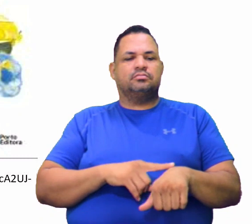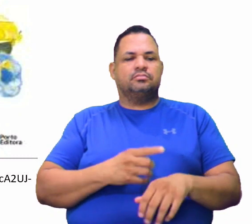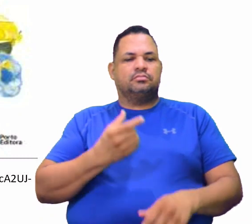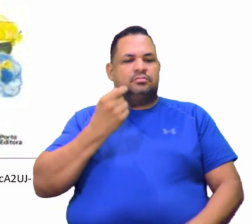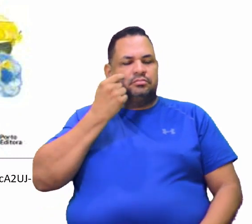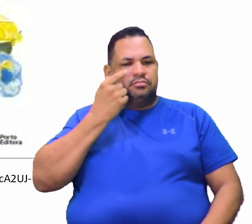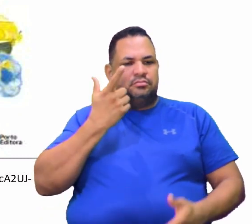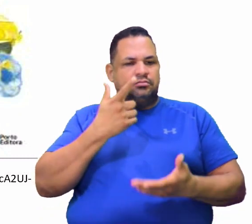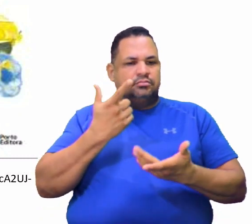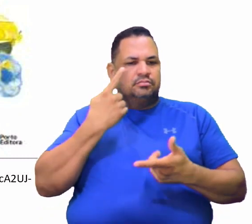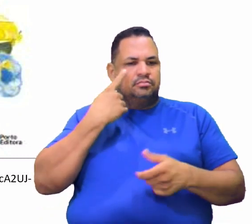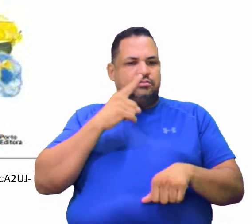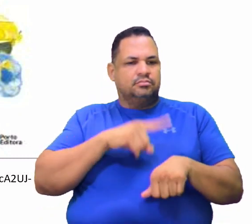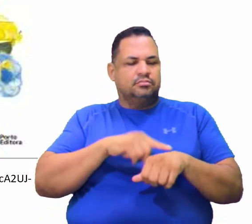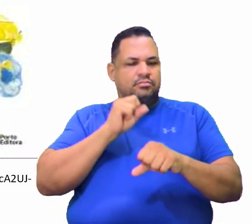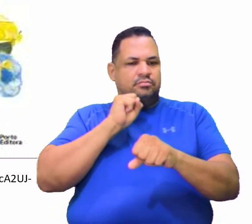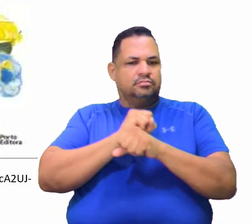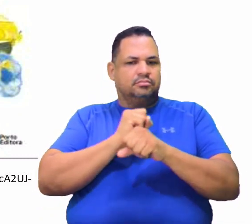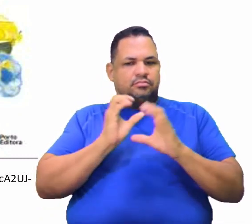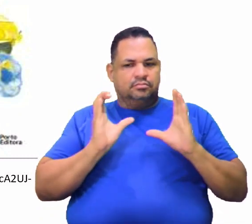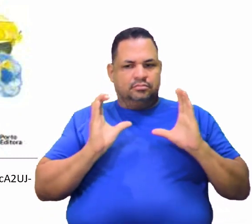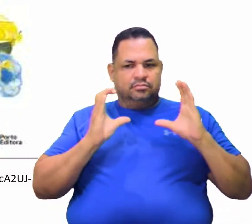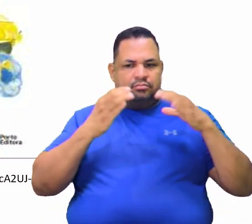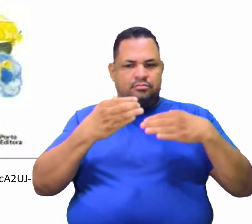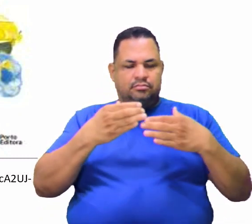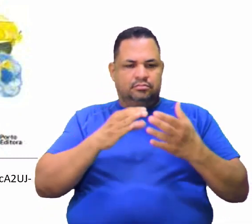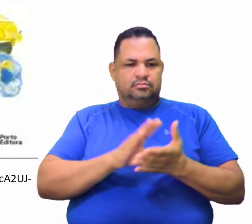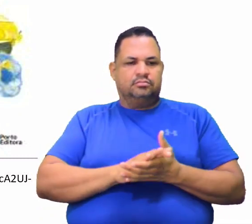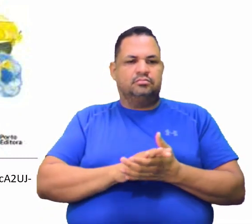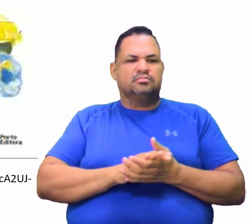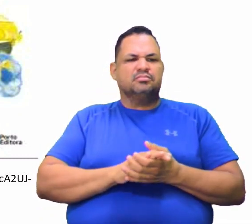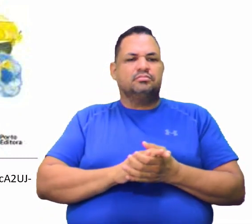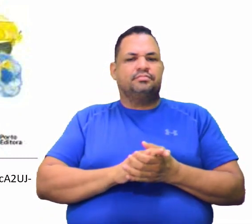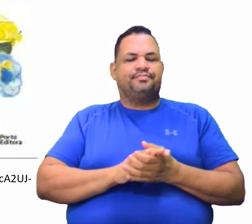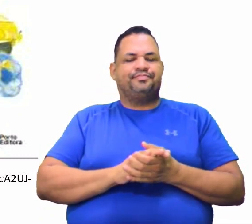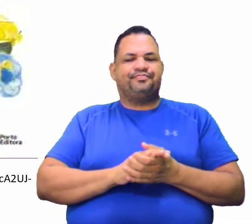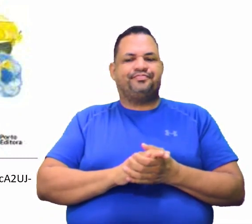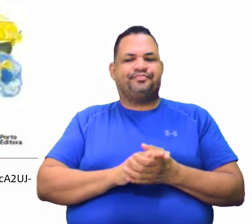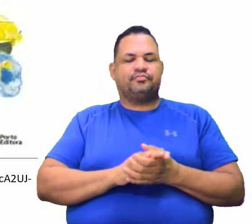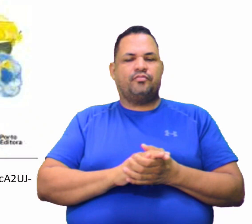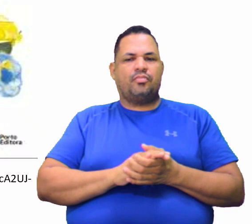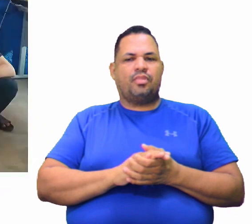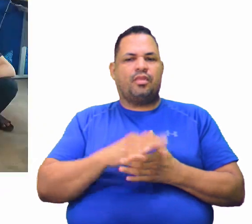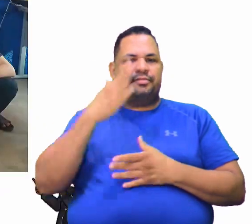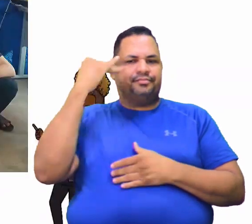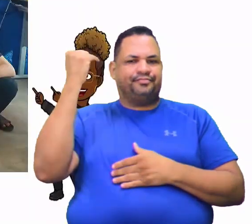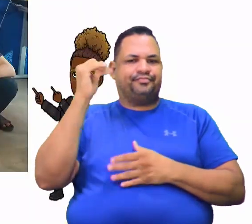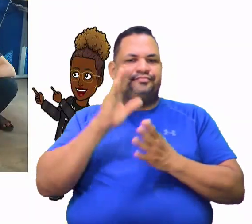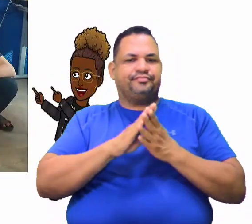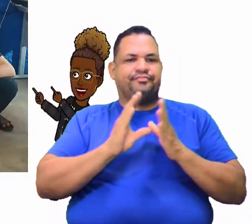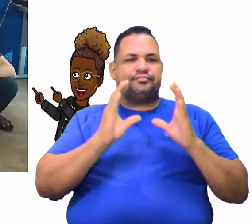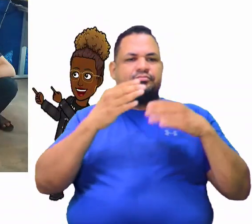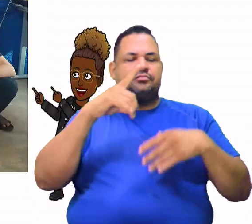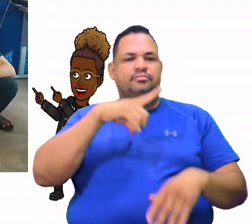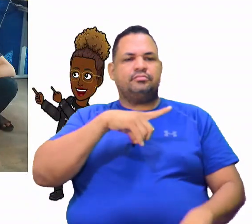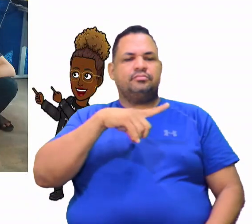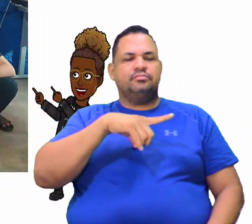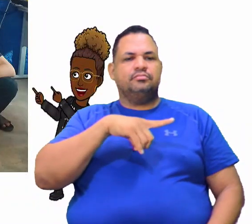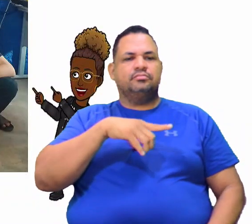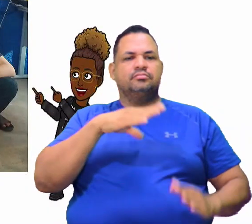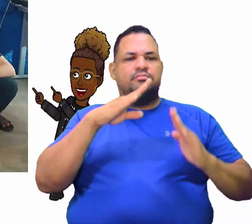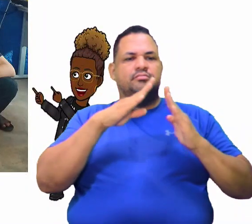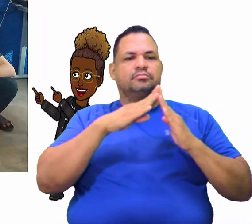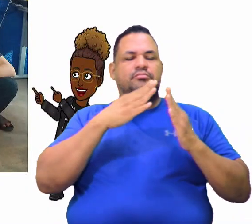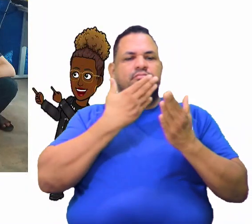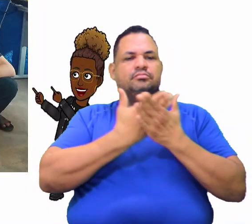que é o momento da turma, né? Que a turma é homenageada aqui no nosso clube de leitura. Nós temos aqui a